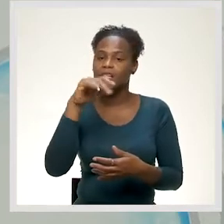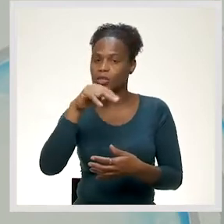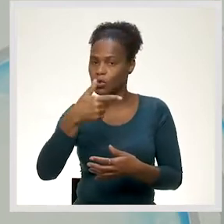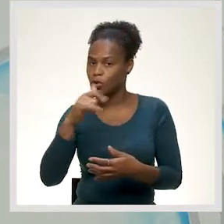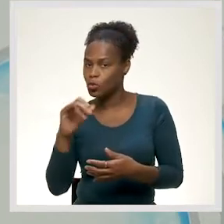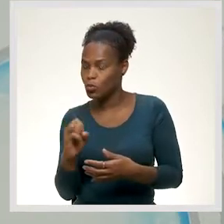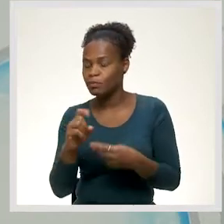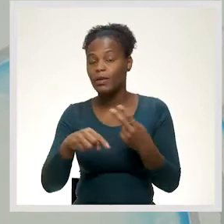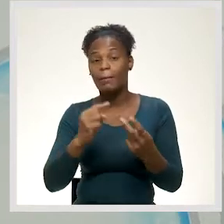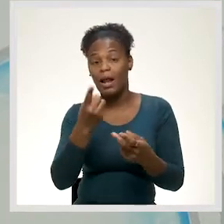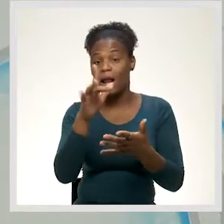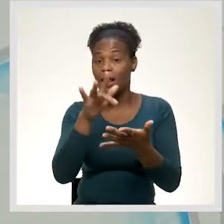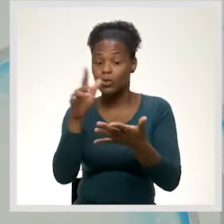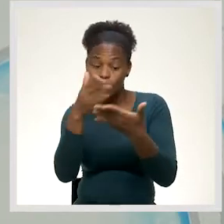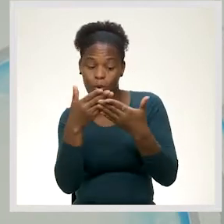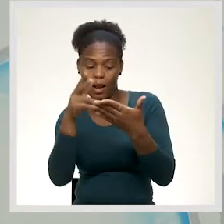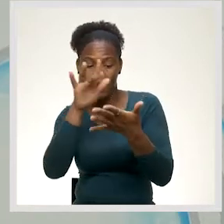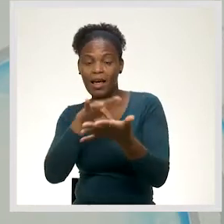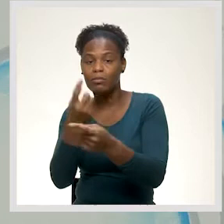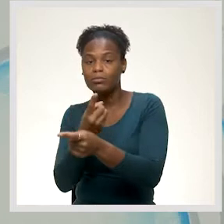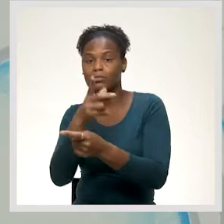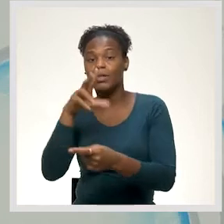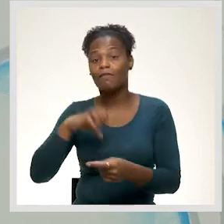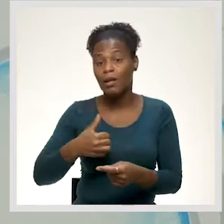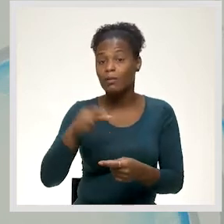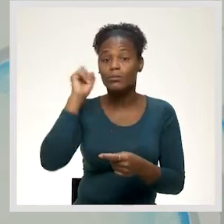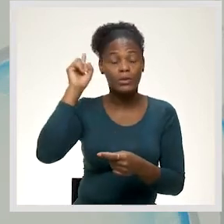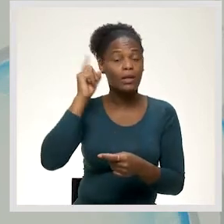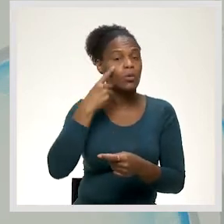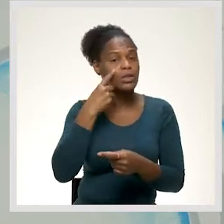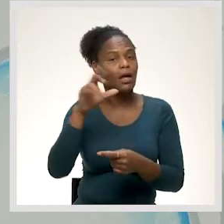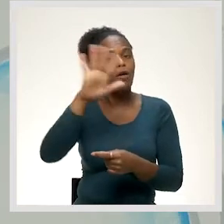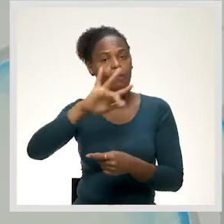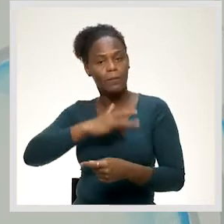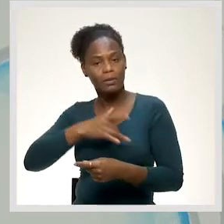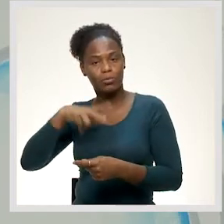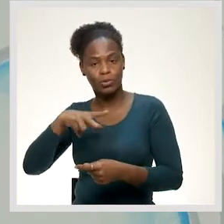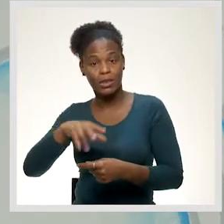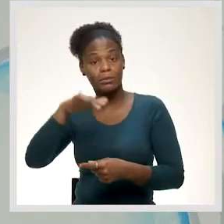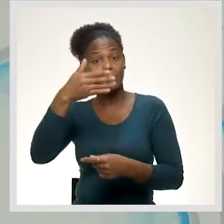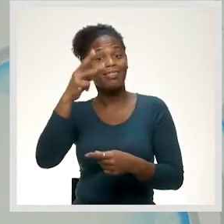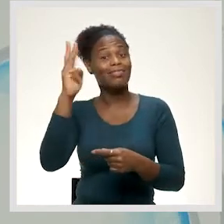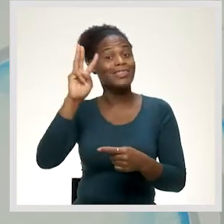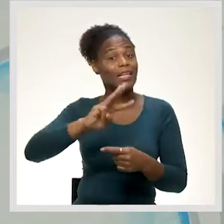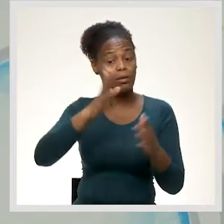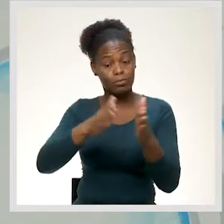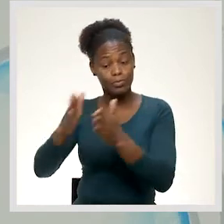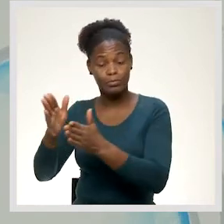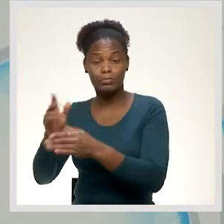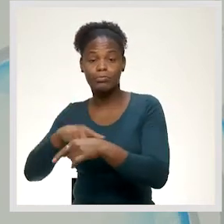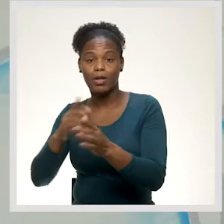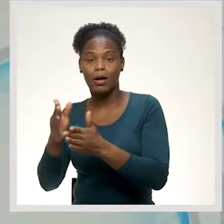cabo-verdiana é muito importante conhecermos o romantismo português, principalmente a terceira fase, a fase